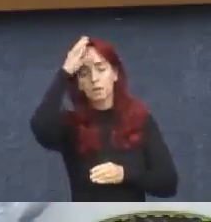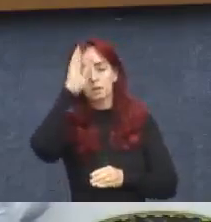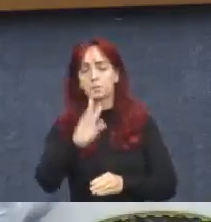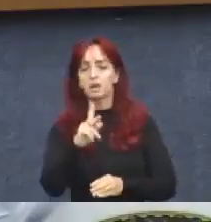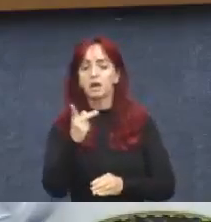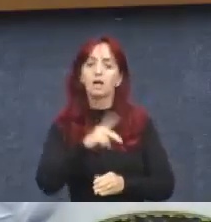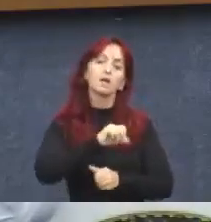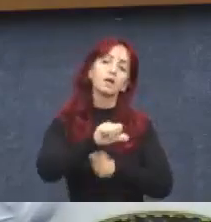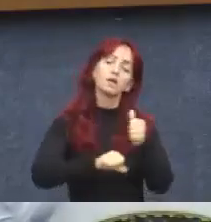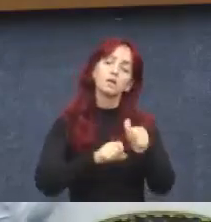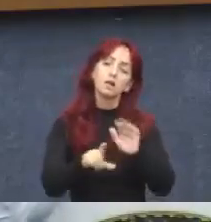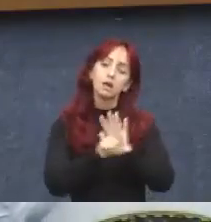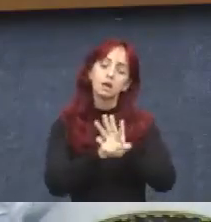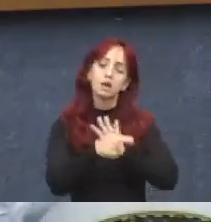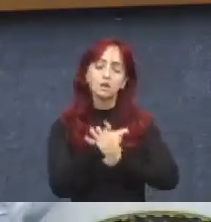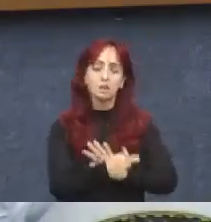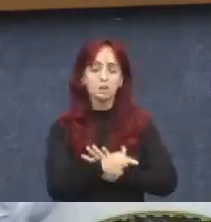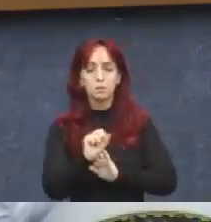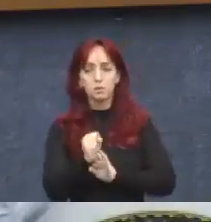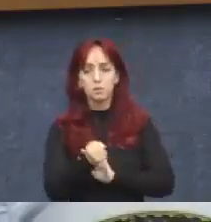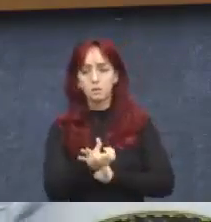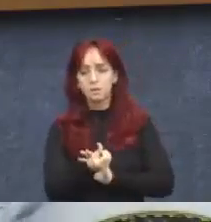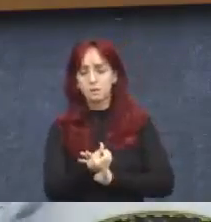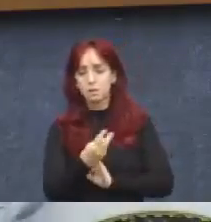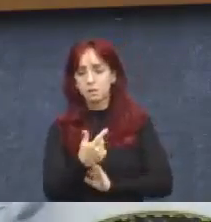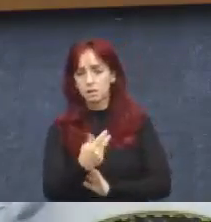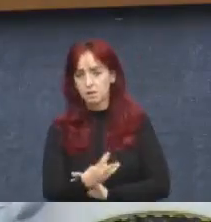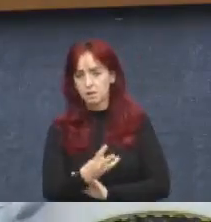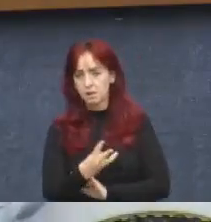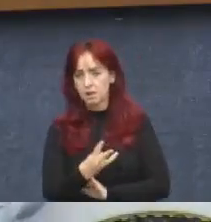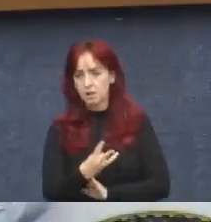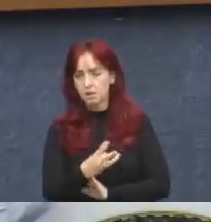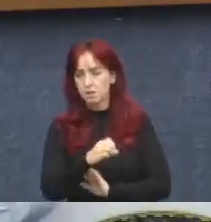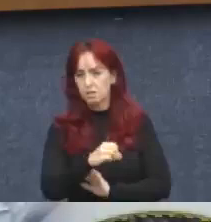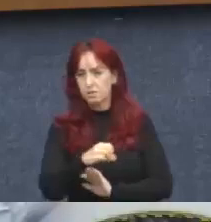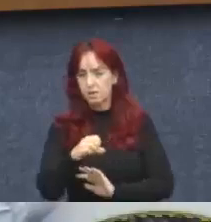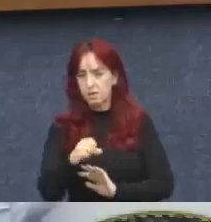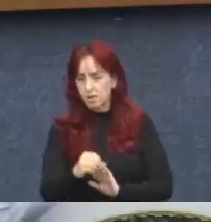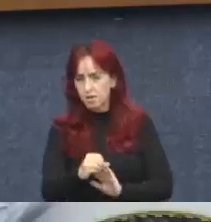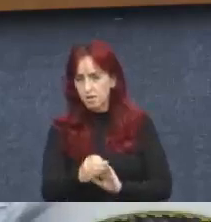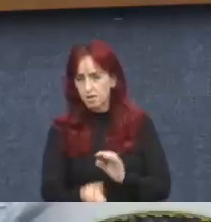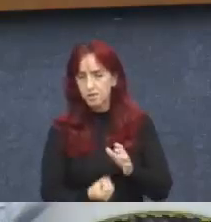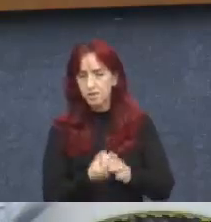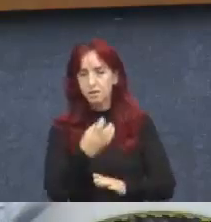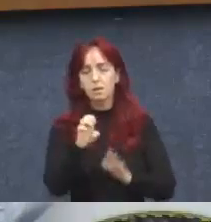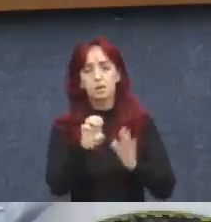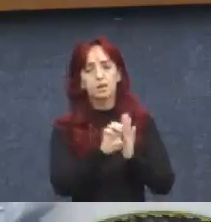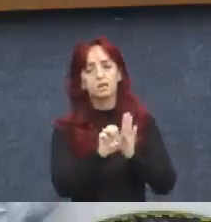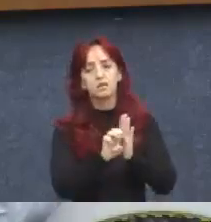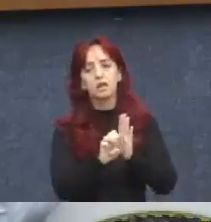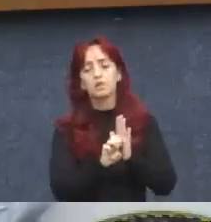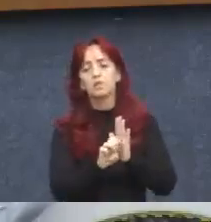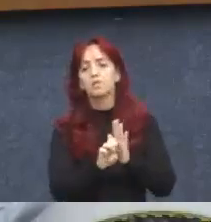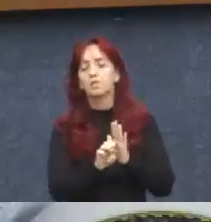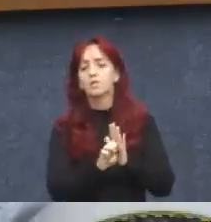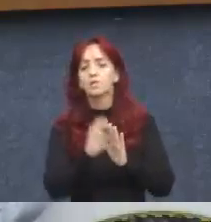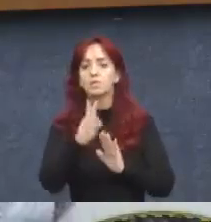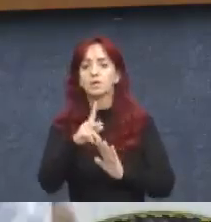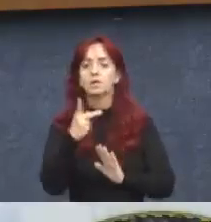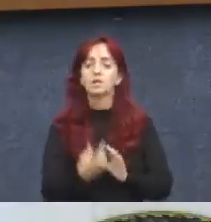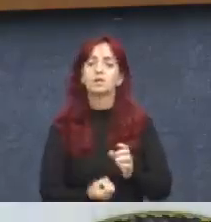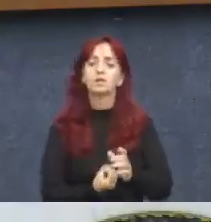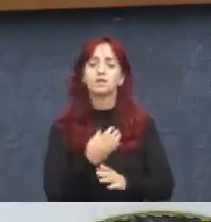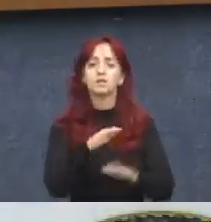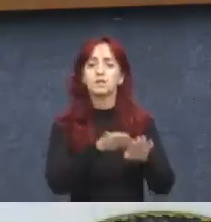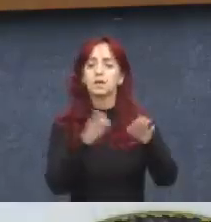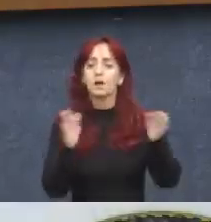lei 7.863 de 99, que institui o Estatuto Servidor da Câmara Municipal de Belo Horizonte. Autoria, mesa